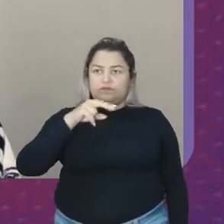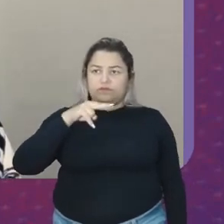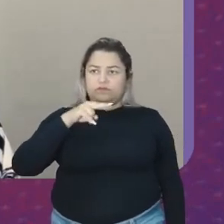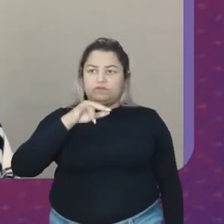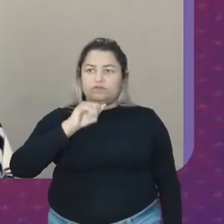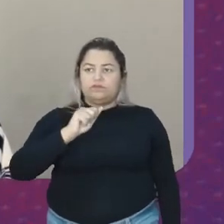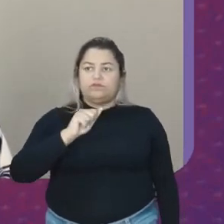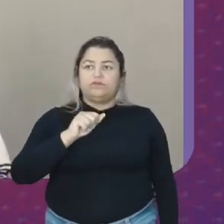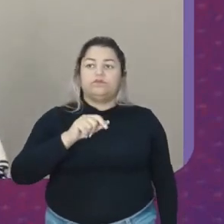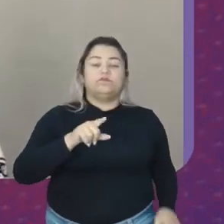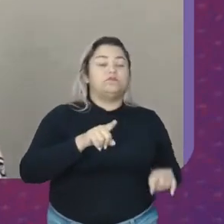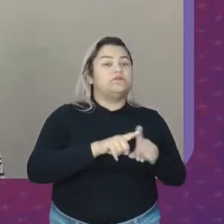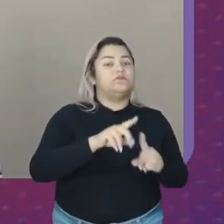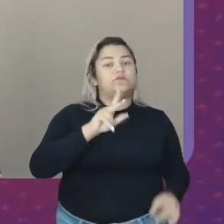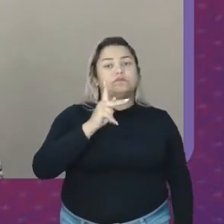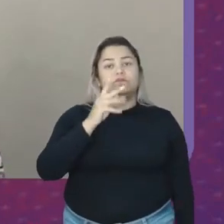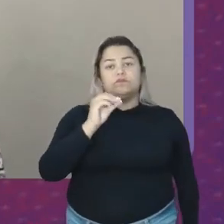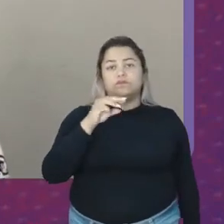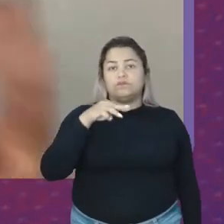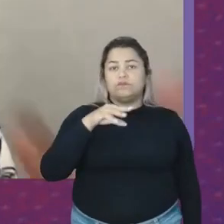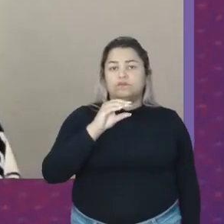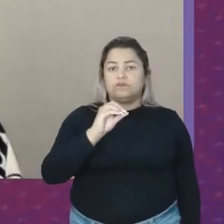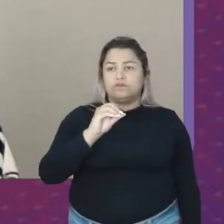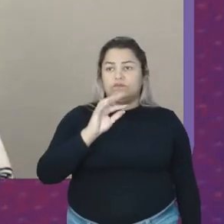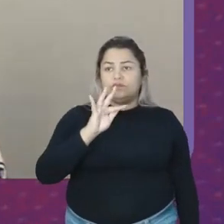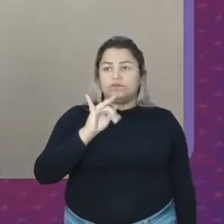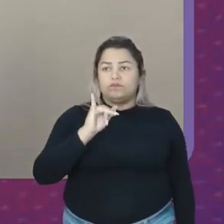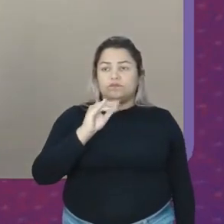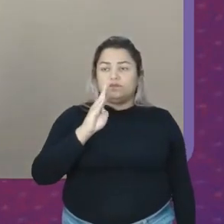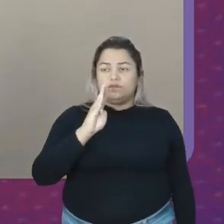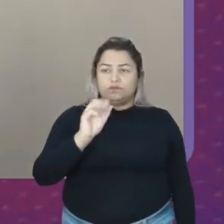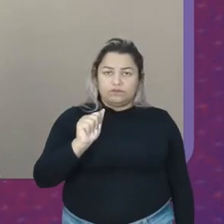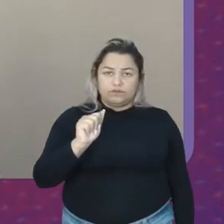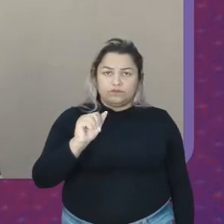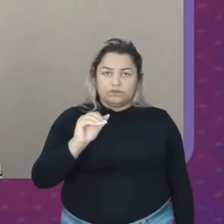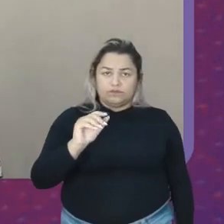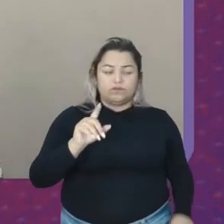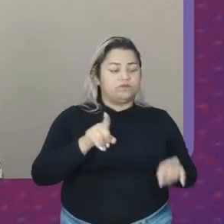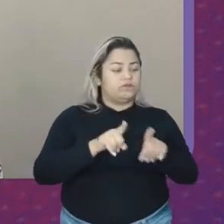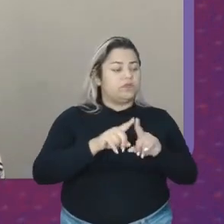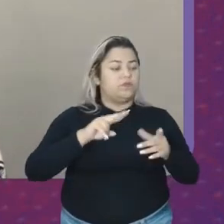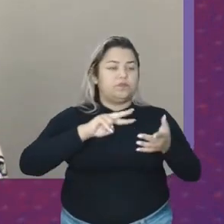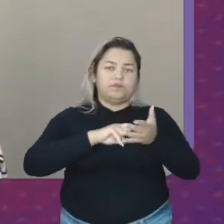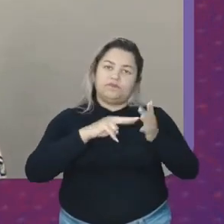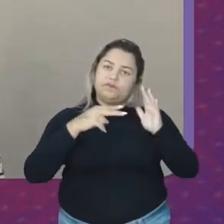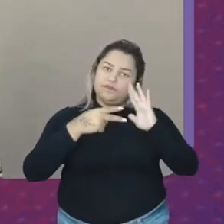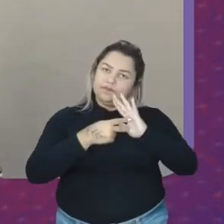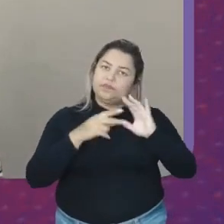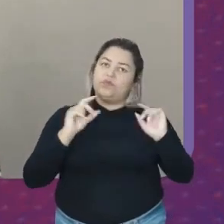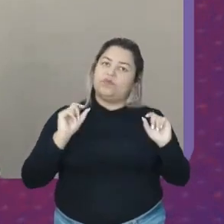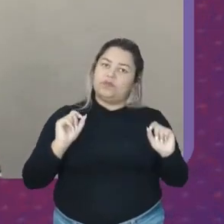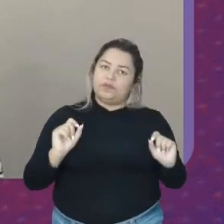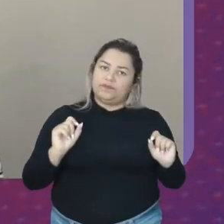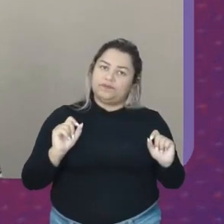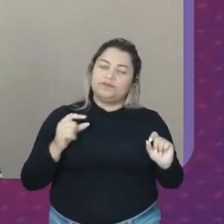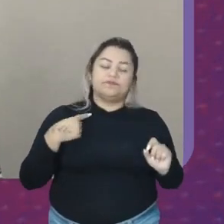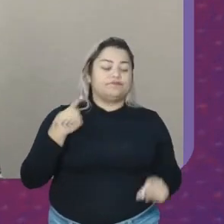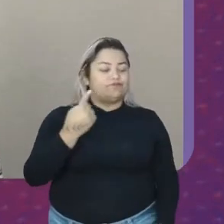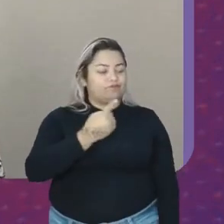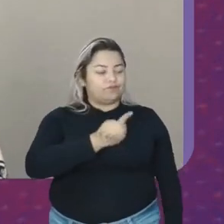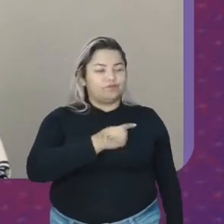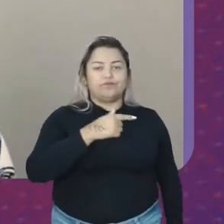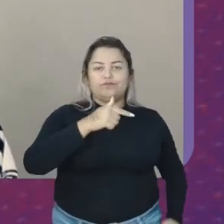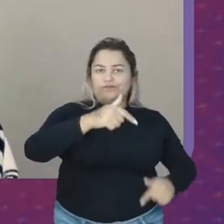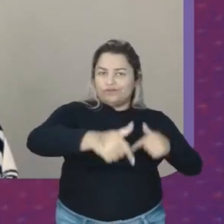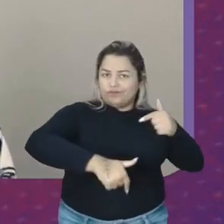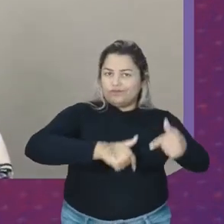LGBTI homofóbica, então transfóbica. Então, neste sentido, nós temos trabalhado